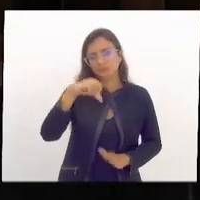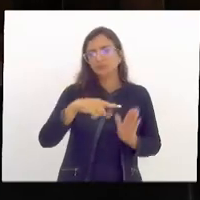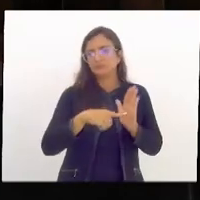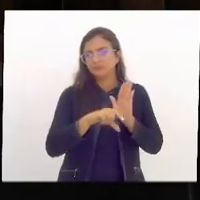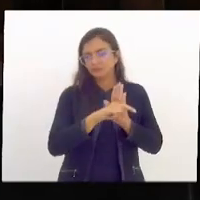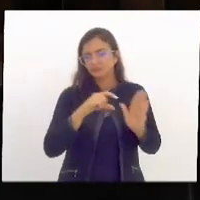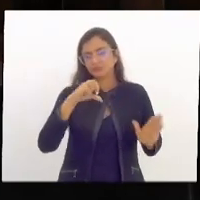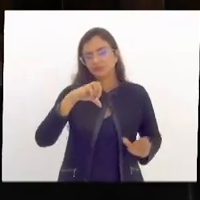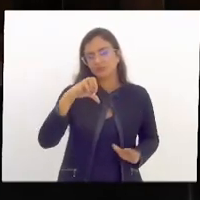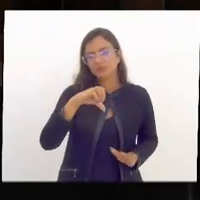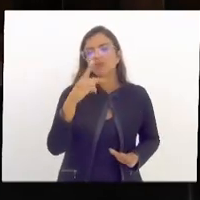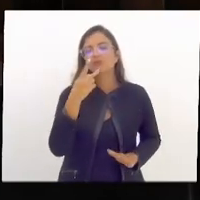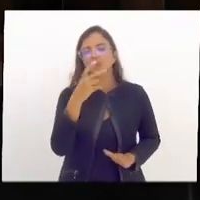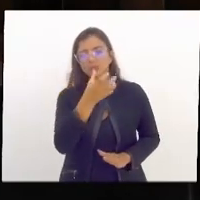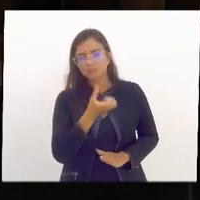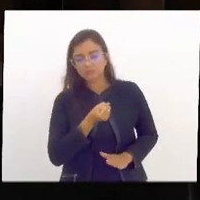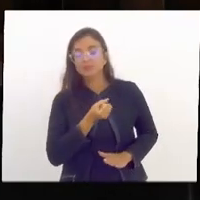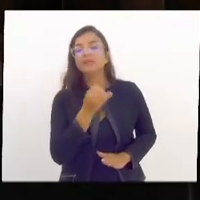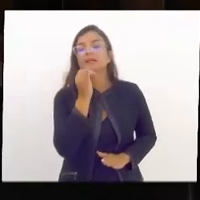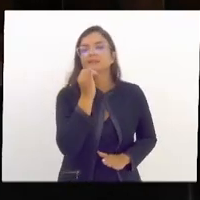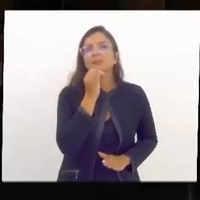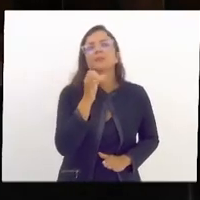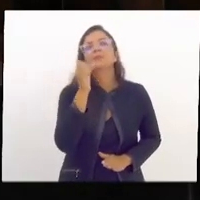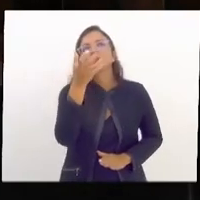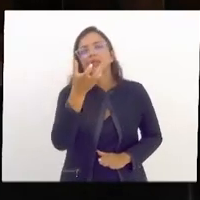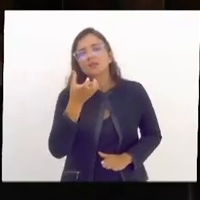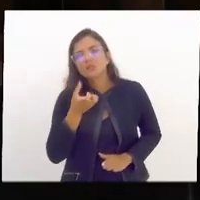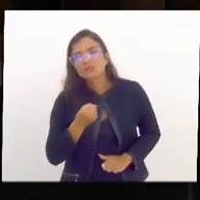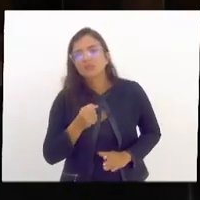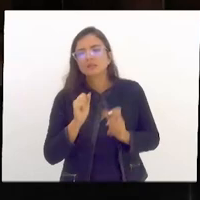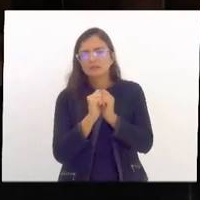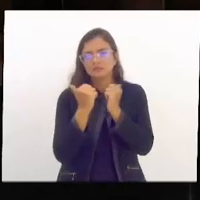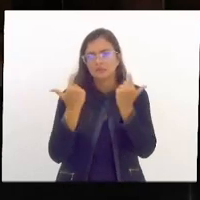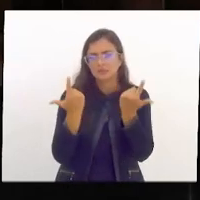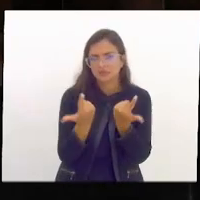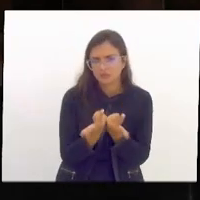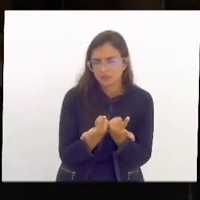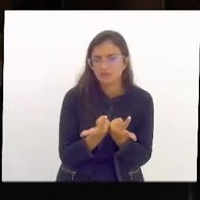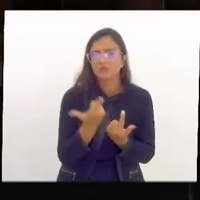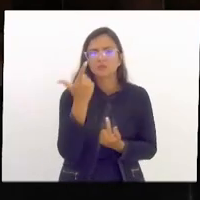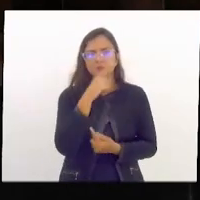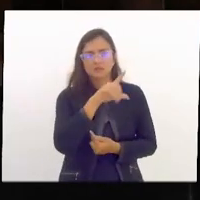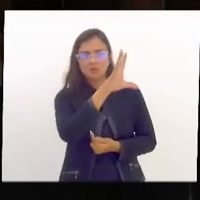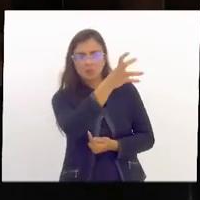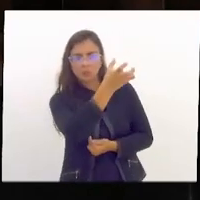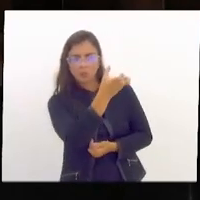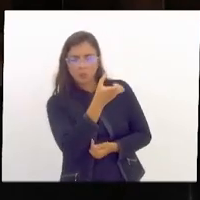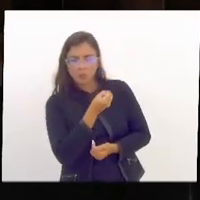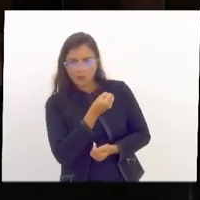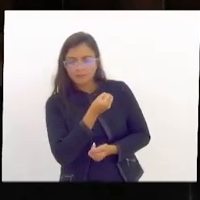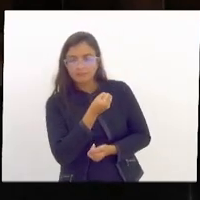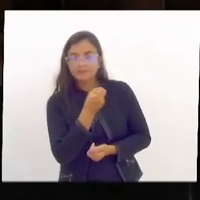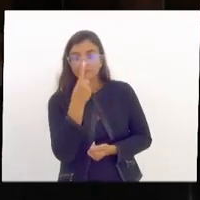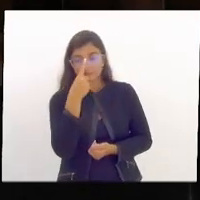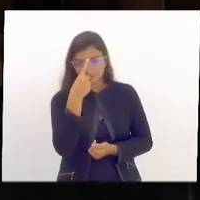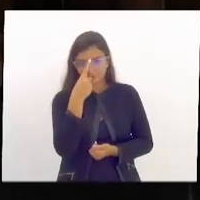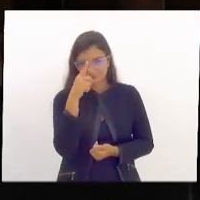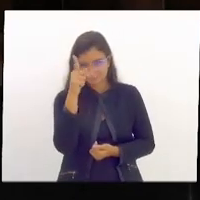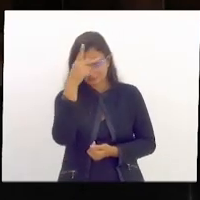do resgate, né? Será resgatado pela Assembleia Legislativa do Estado do Rio de Janeiro